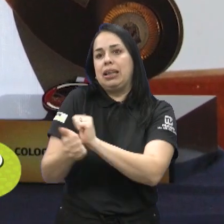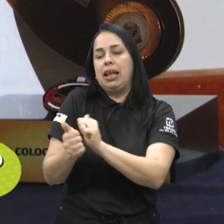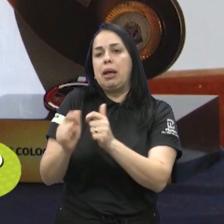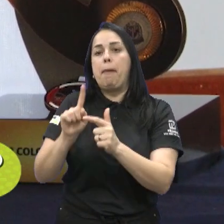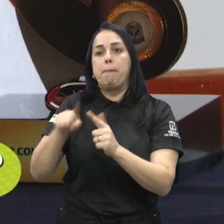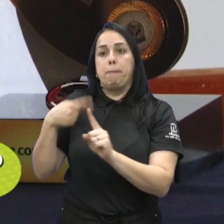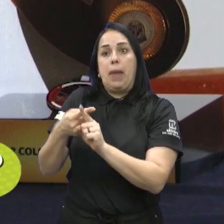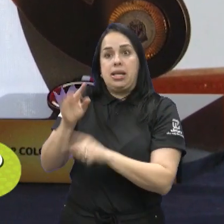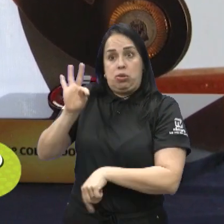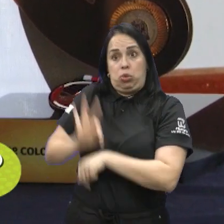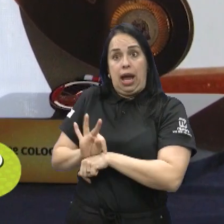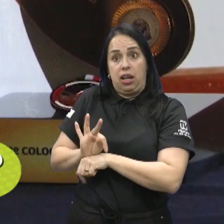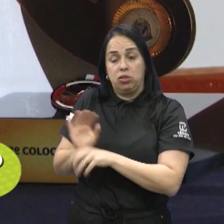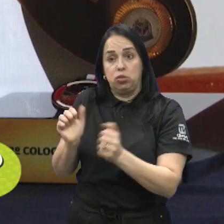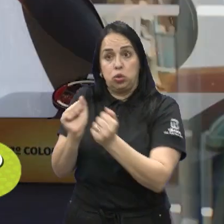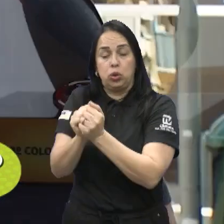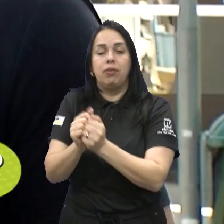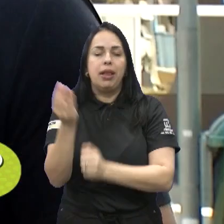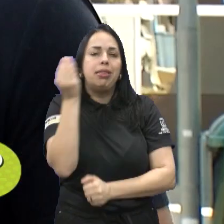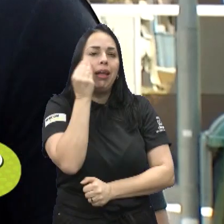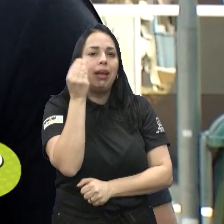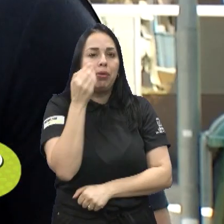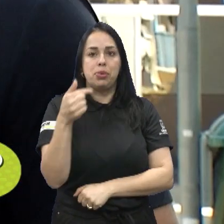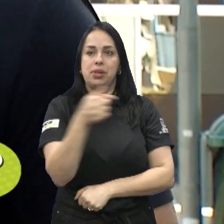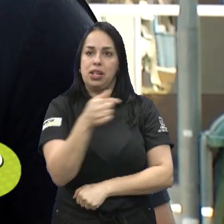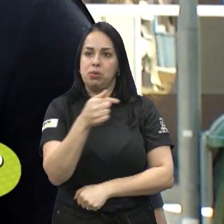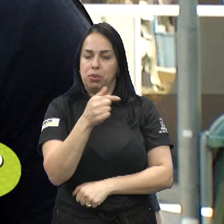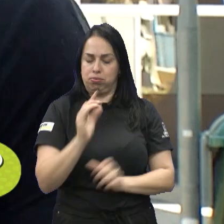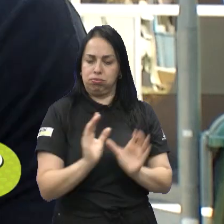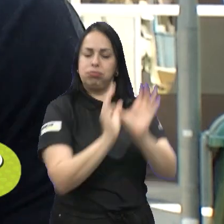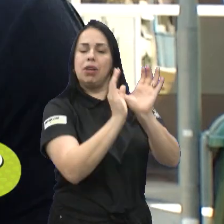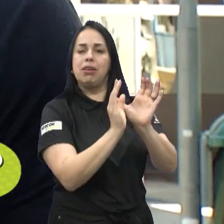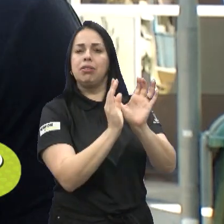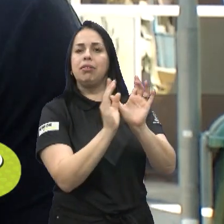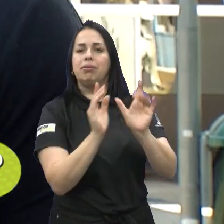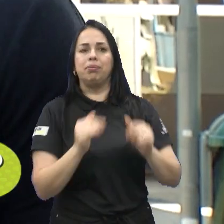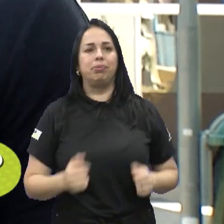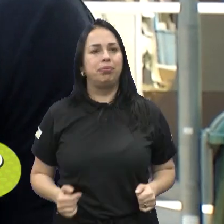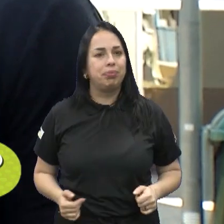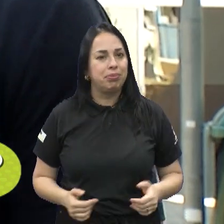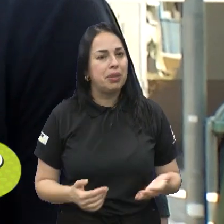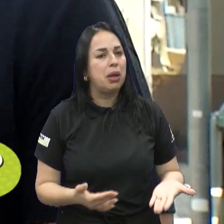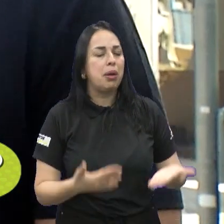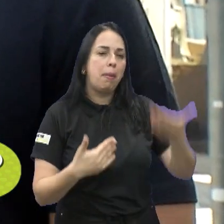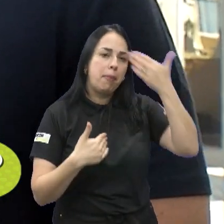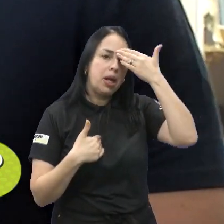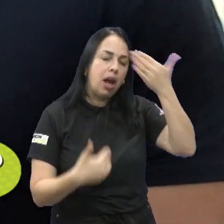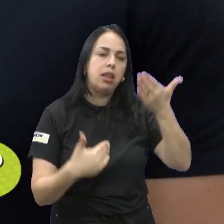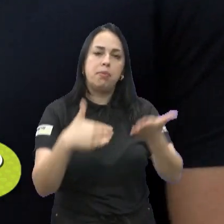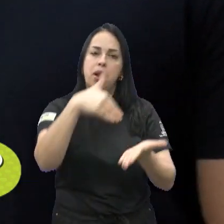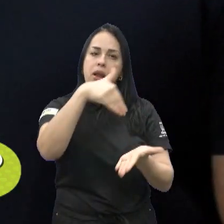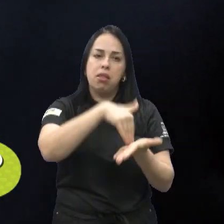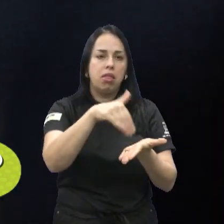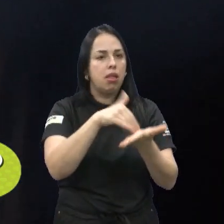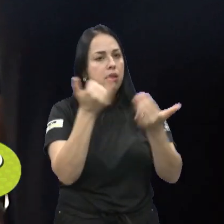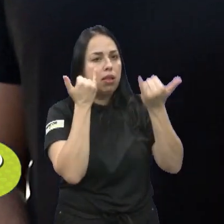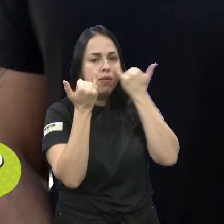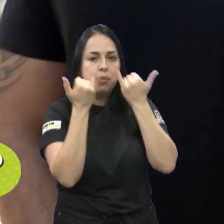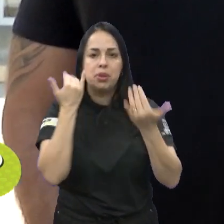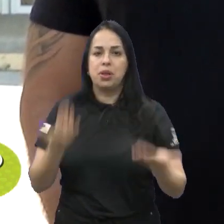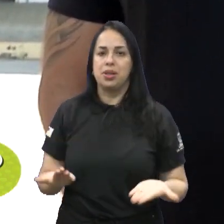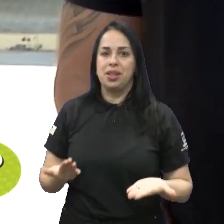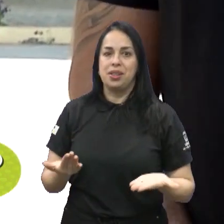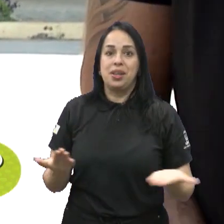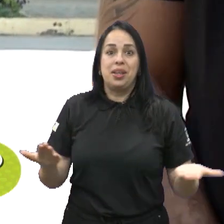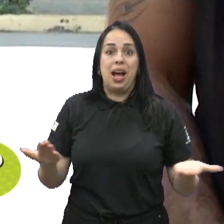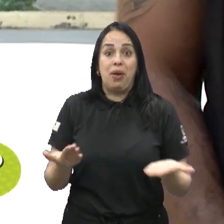E vamos sim buscar o 7º título consecutivo também e fazer história no esporte. É isso, secretário, muito obrigada. Vieira, então é